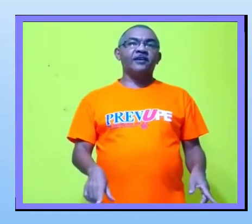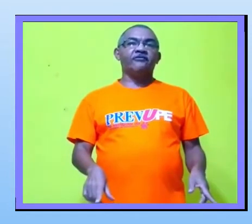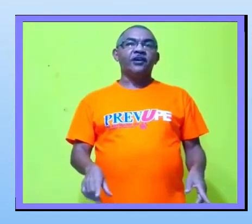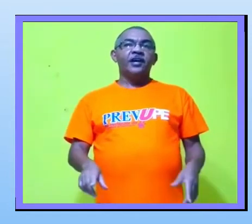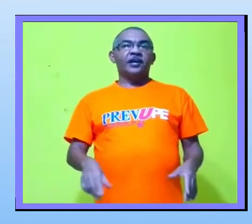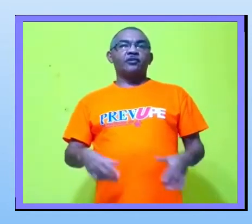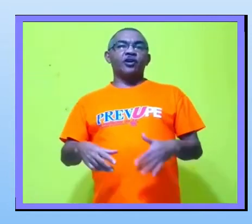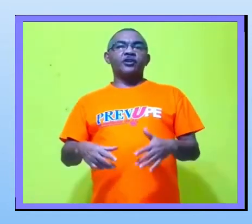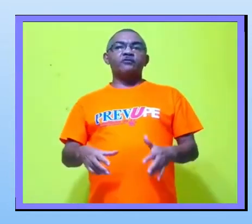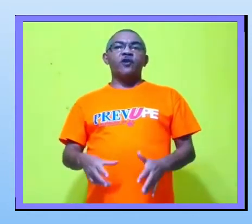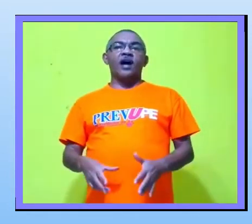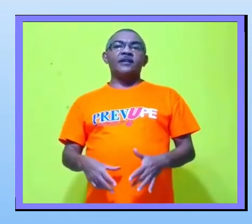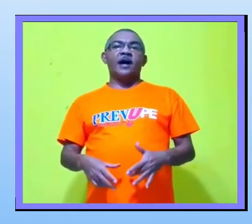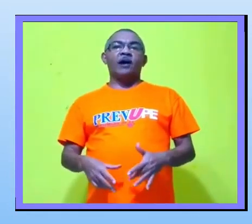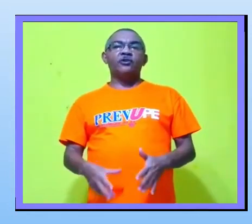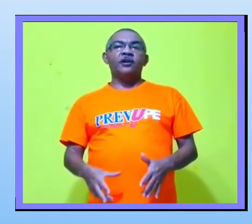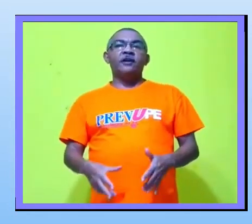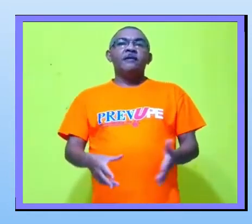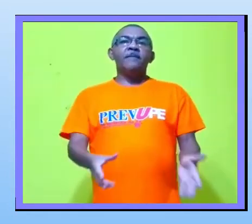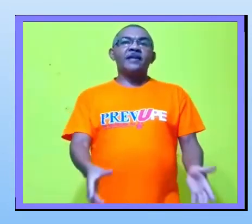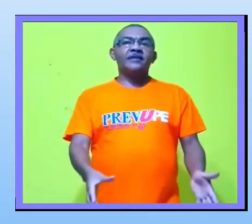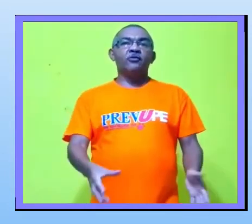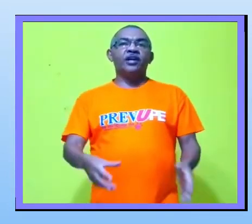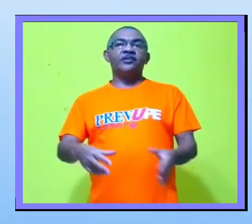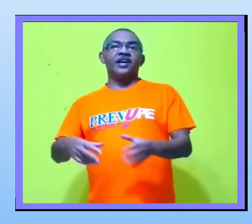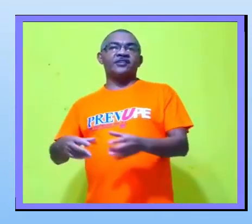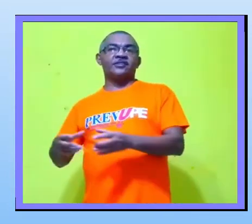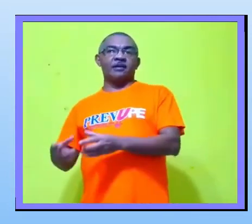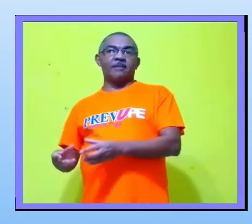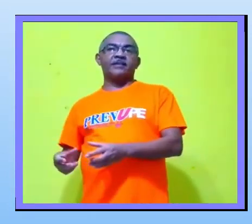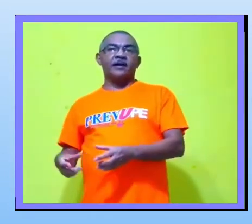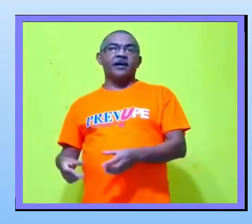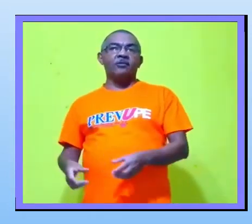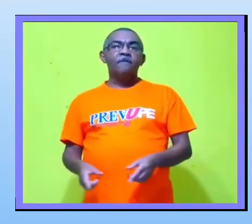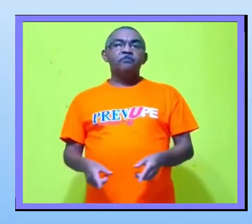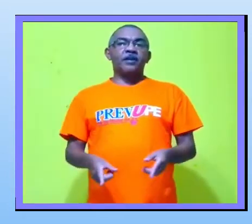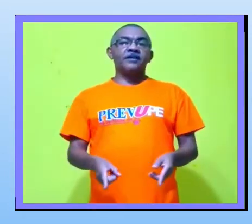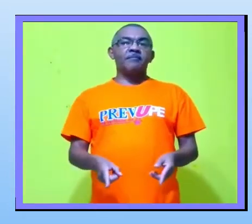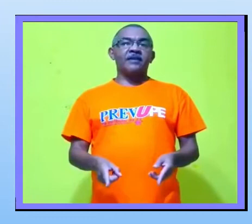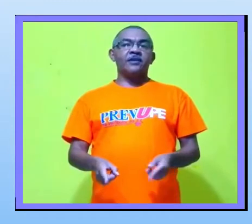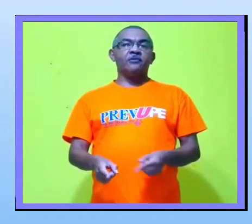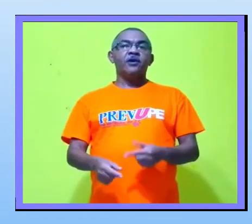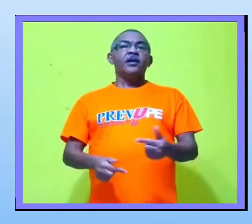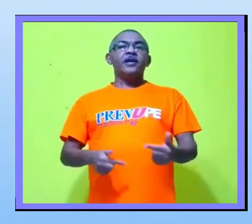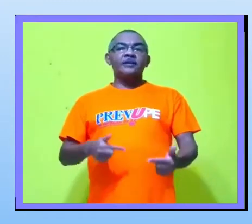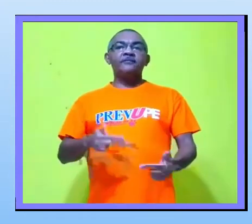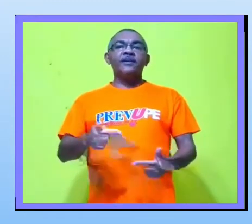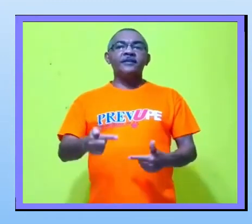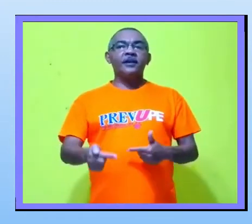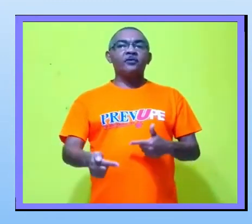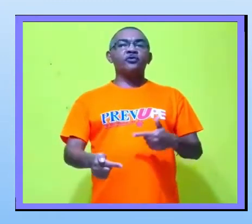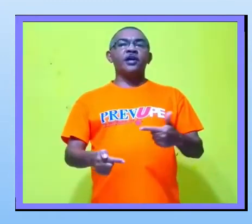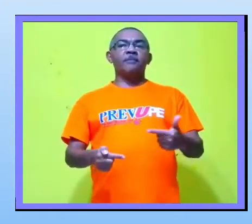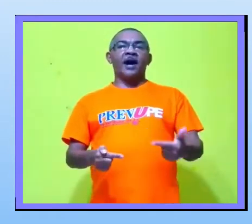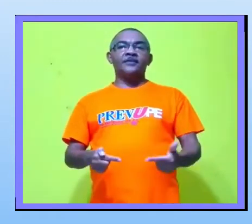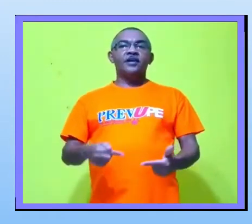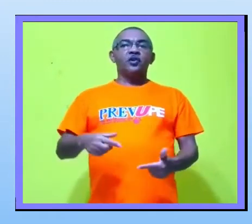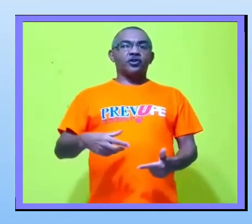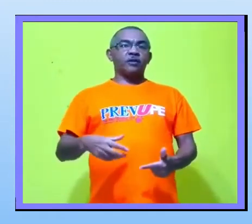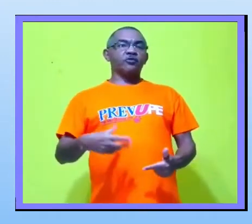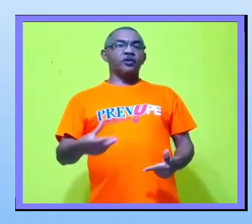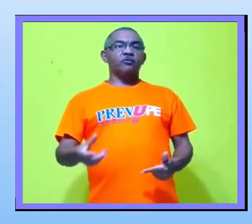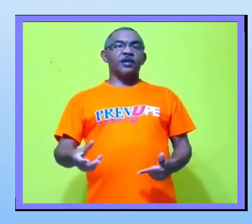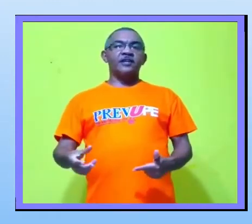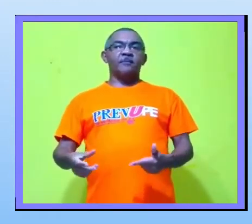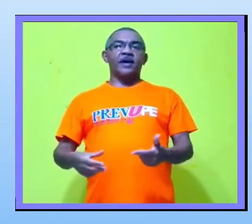valência livre. Então, nós temos o radical de metil. Ele deixa de ser metano para ser metil. E assim vai seguindo os demais.